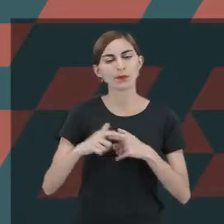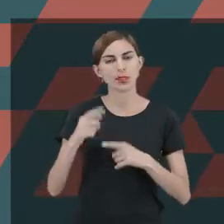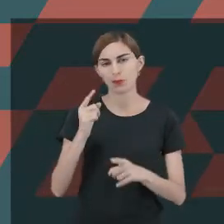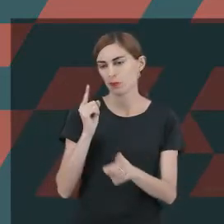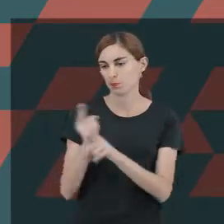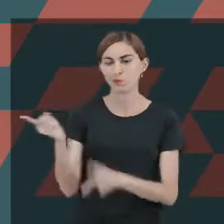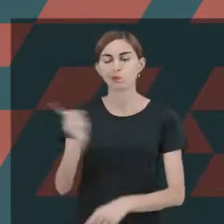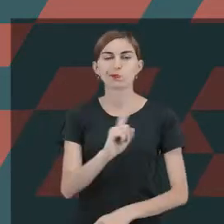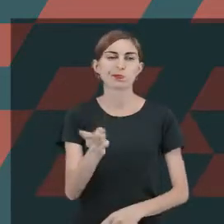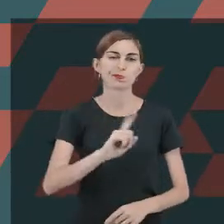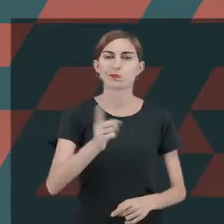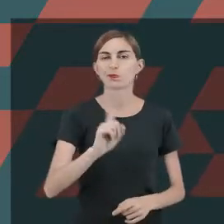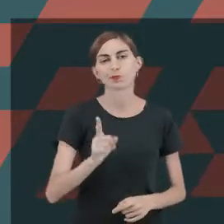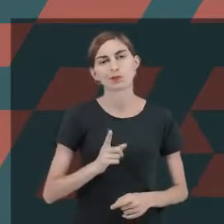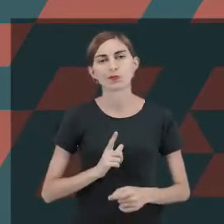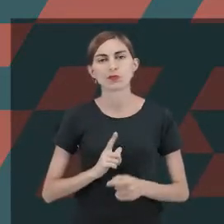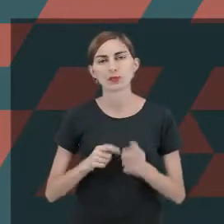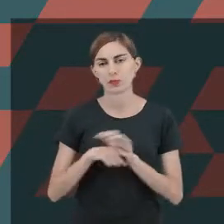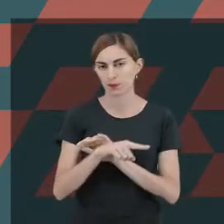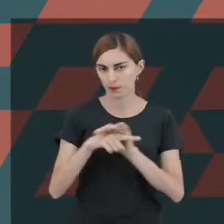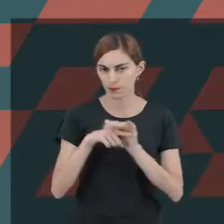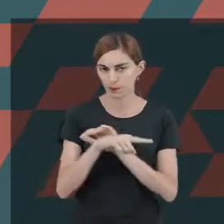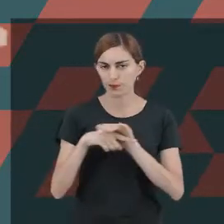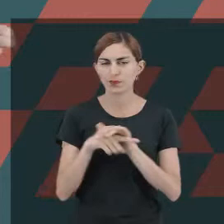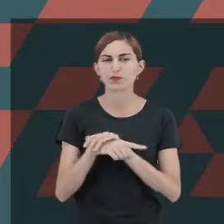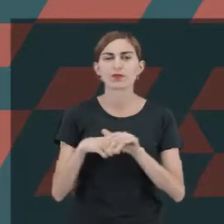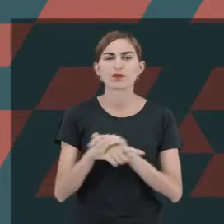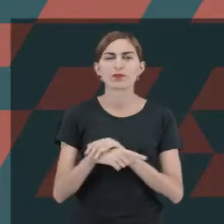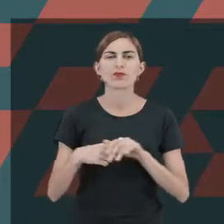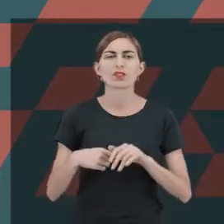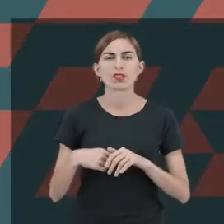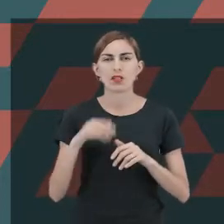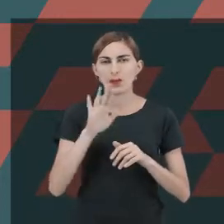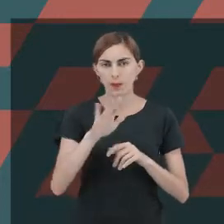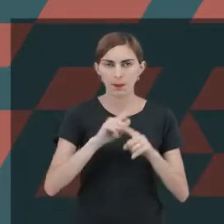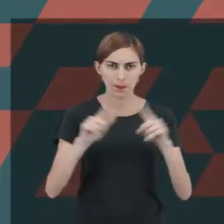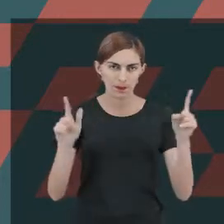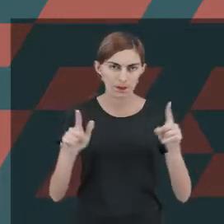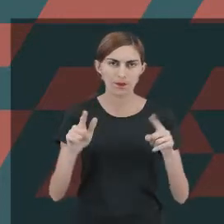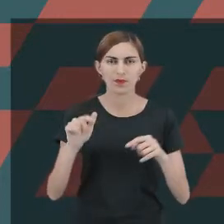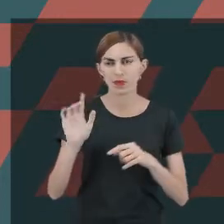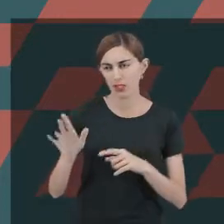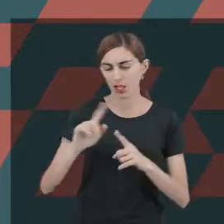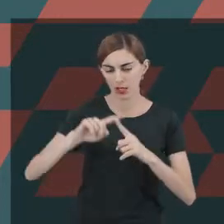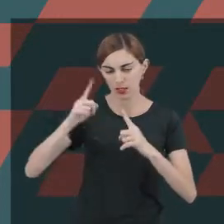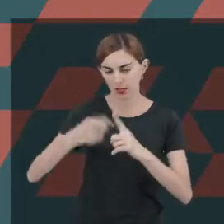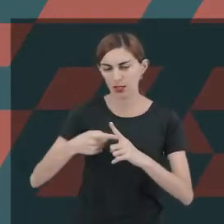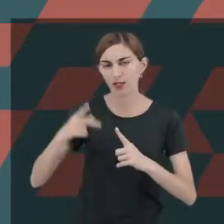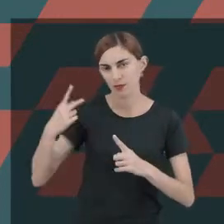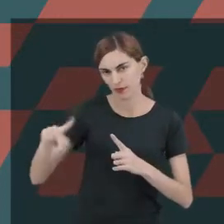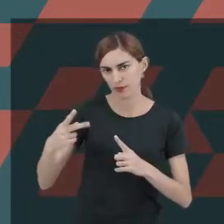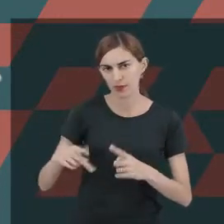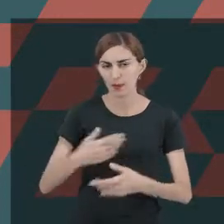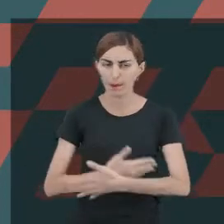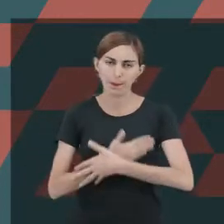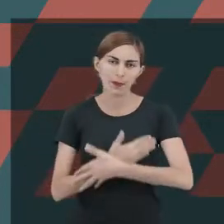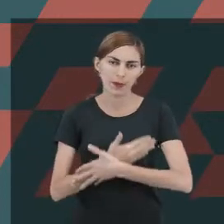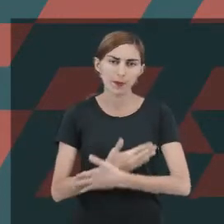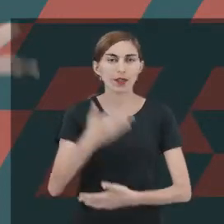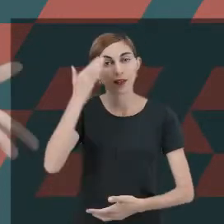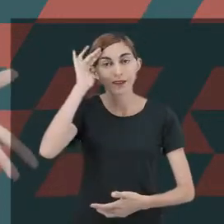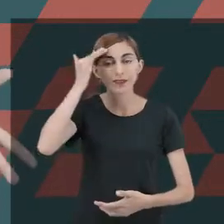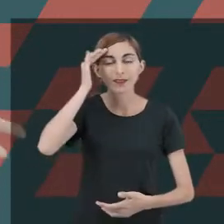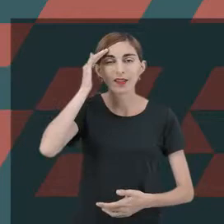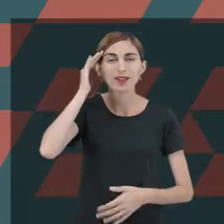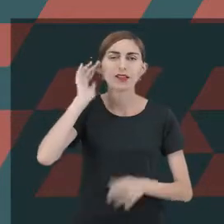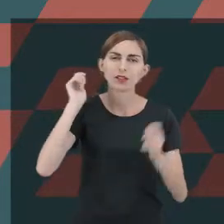vêm avaliando ao contrário, eu acompanho as crianças que já são diagnosticadas, mas que a mãe que teve Zika na gravidez, vão acompanhar os bebês para entender